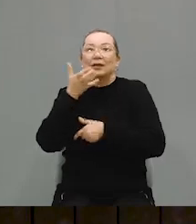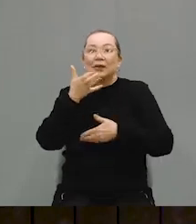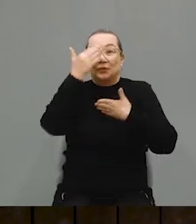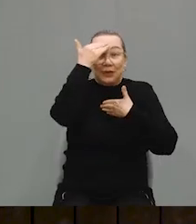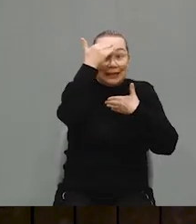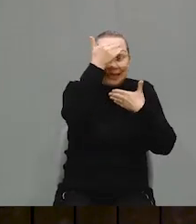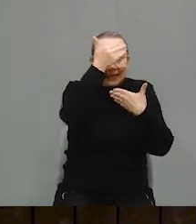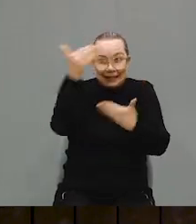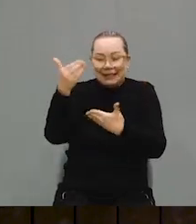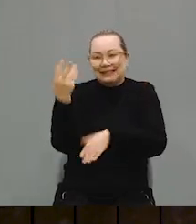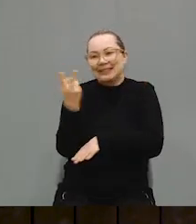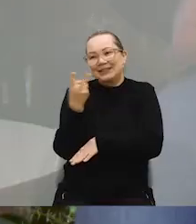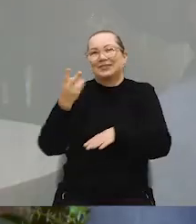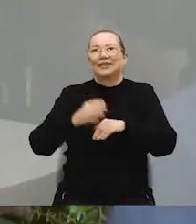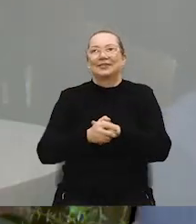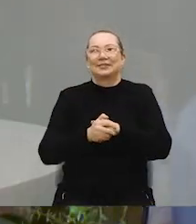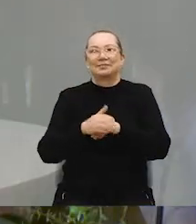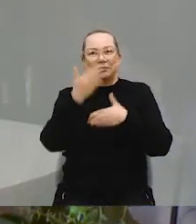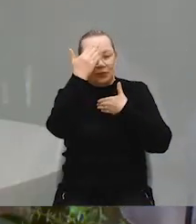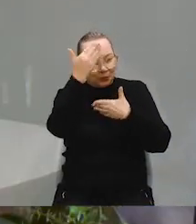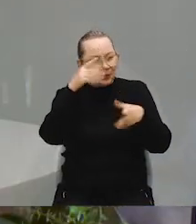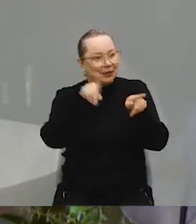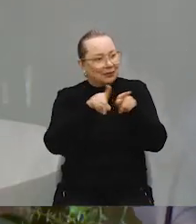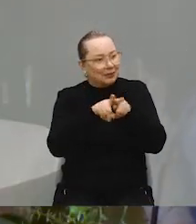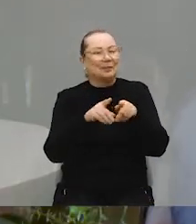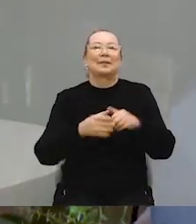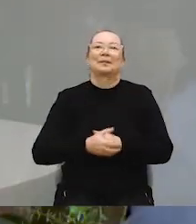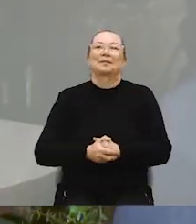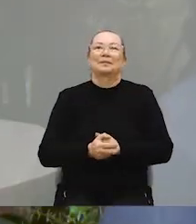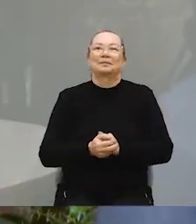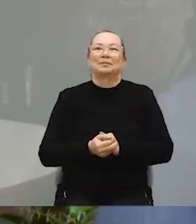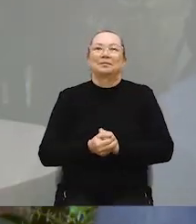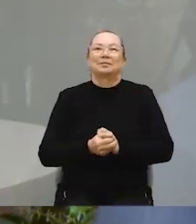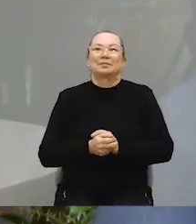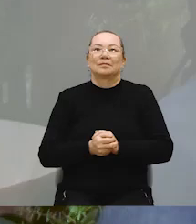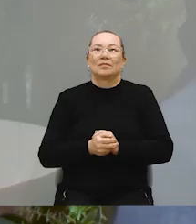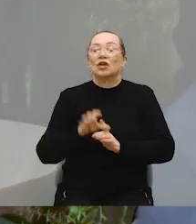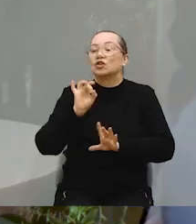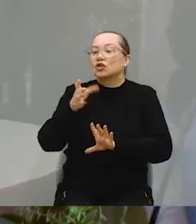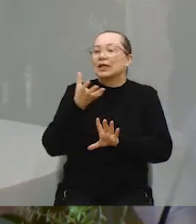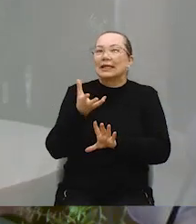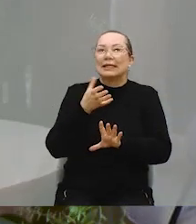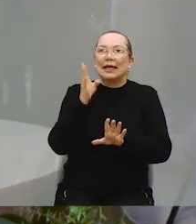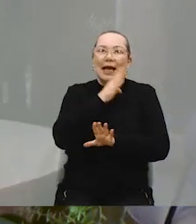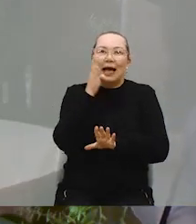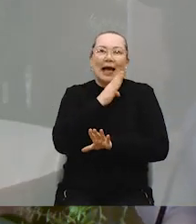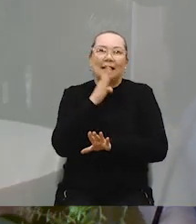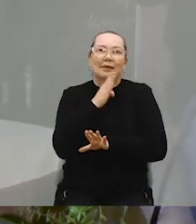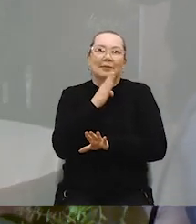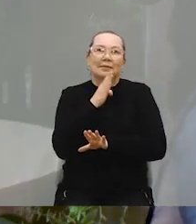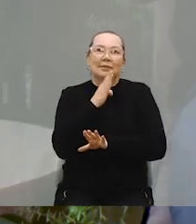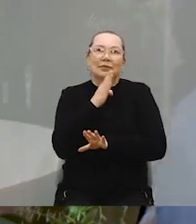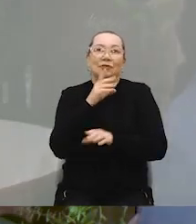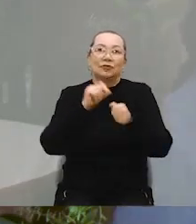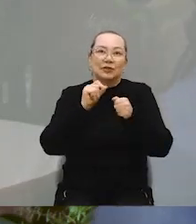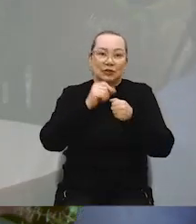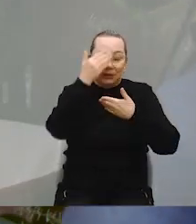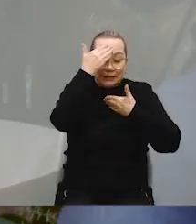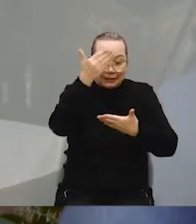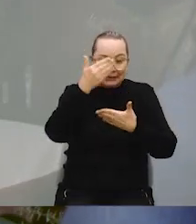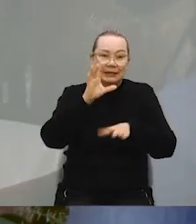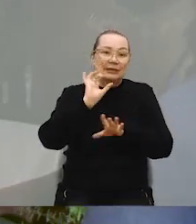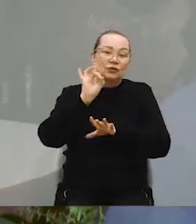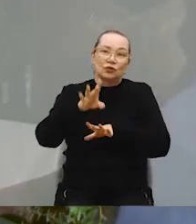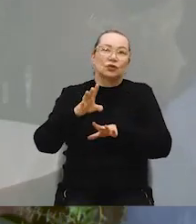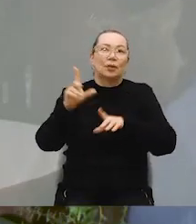agradecer imensamente a vocês. Muito obrigado, também agradecemos. Só queria rapidamente fazer um agradecimento também,